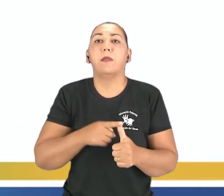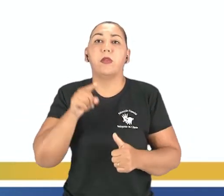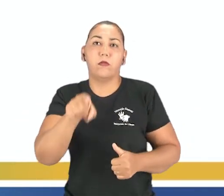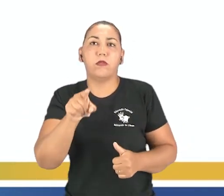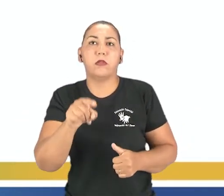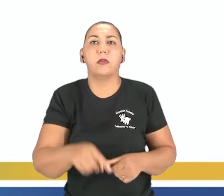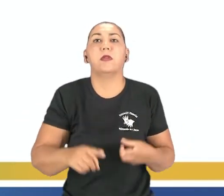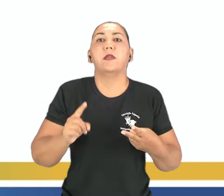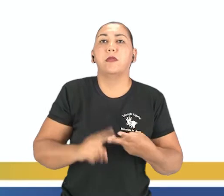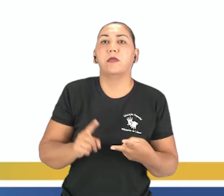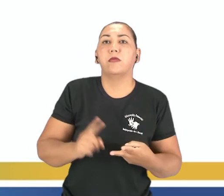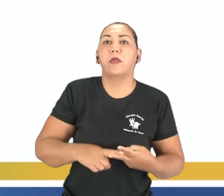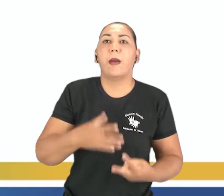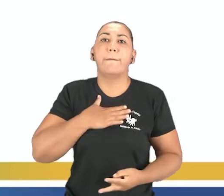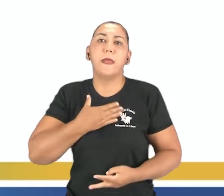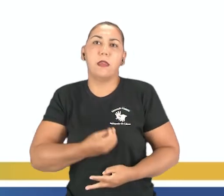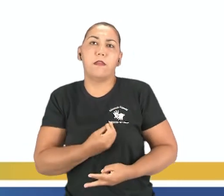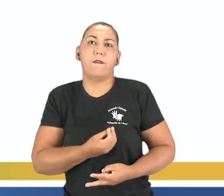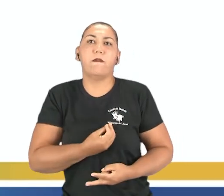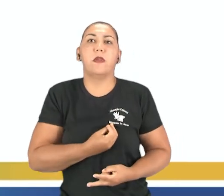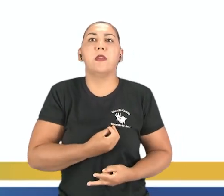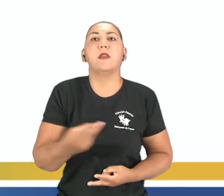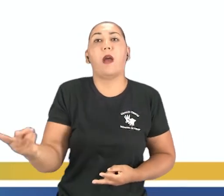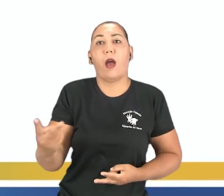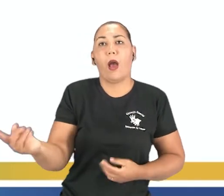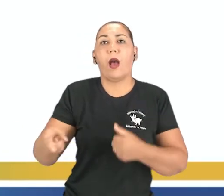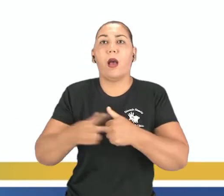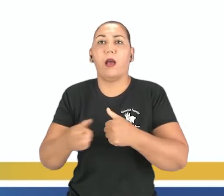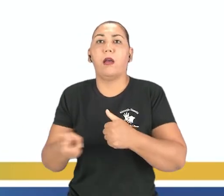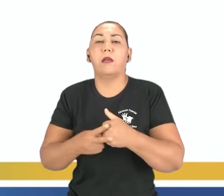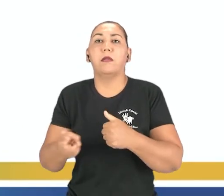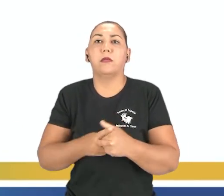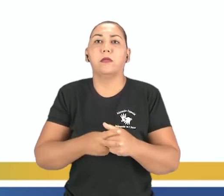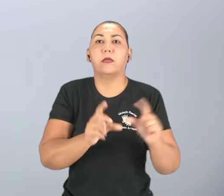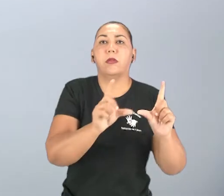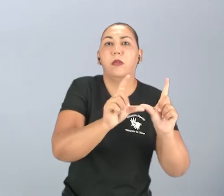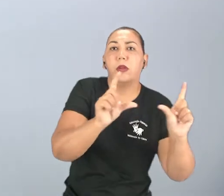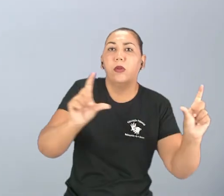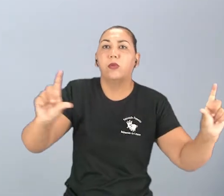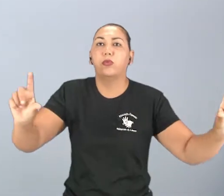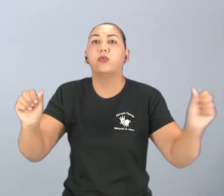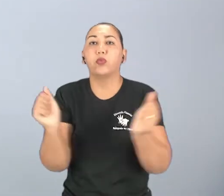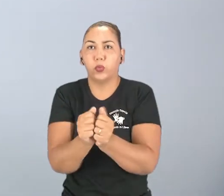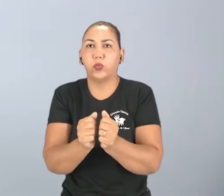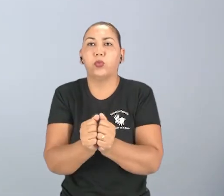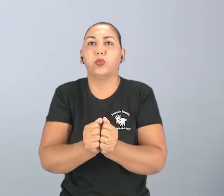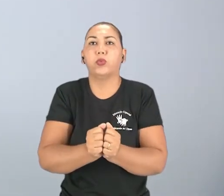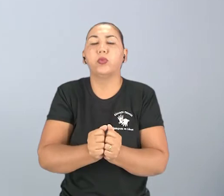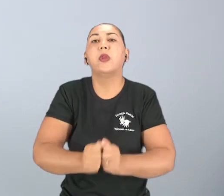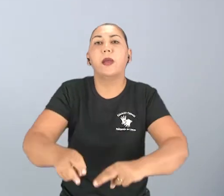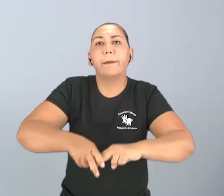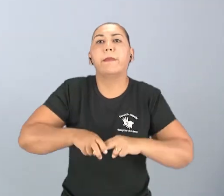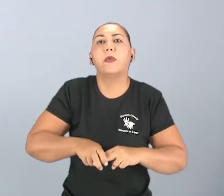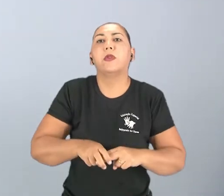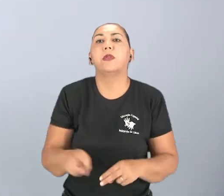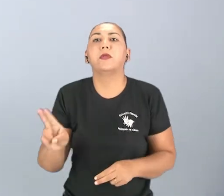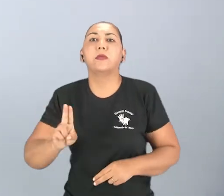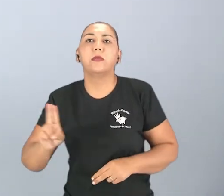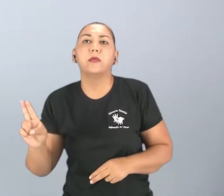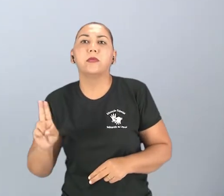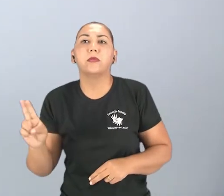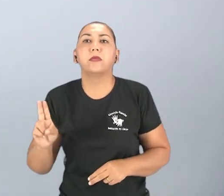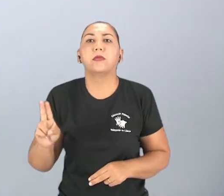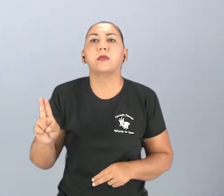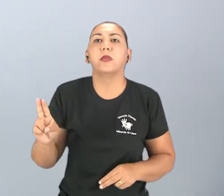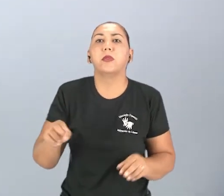minha vida. Então, os 2 verbos, eles estão no mesmo período e por isso eles são chamados aí, né? Esse período é chamado